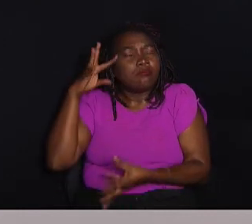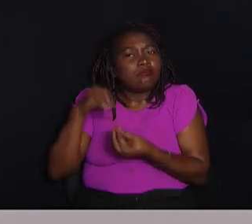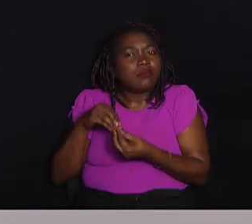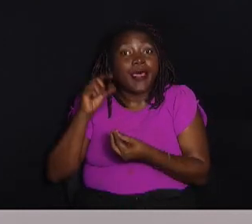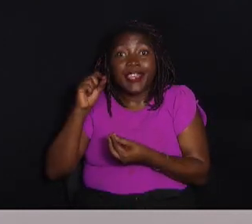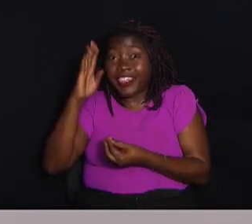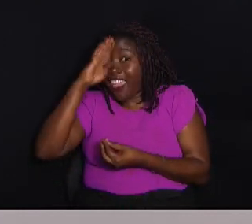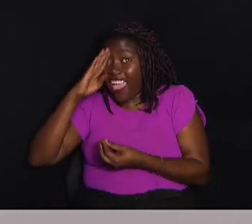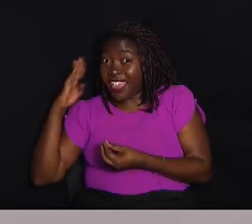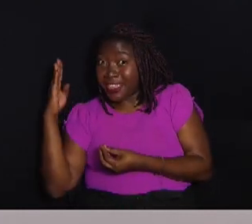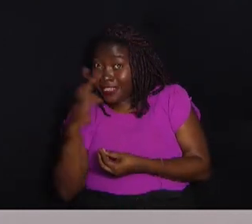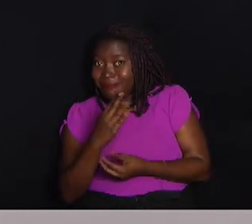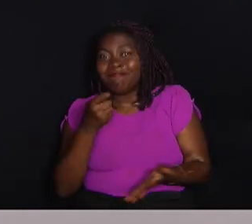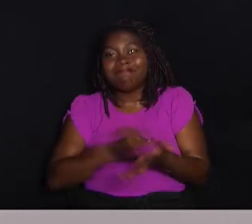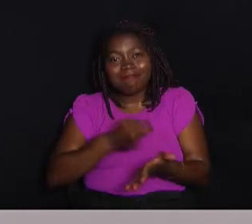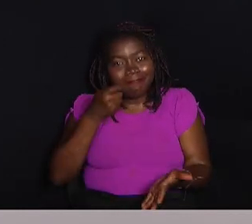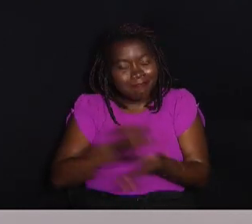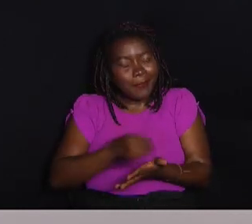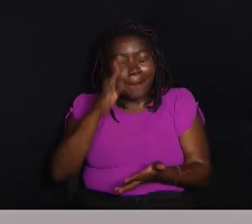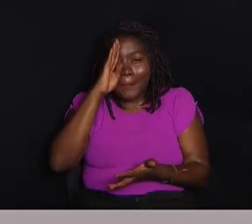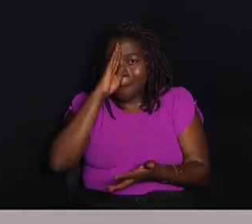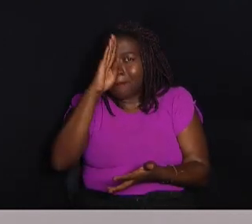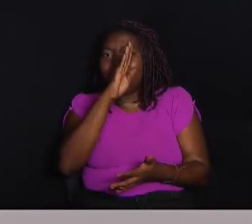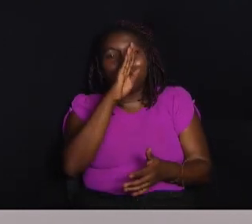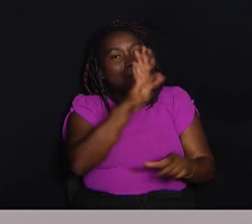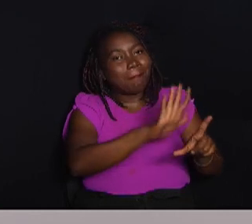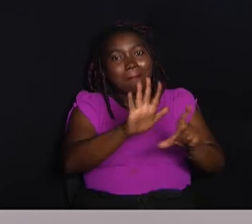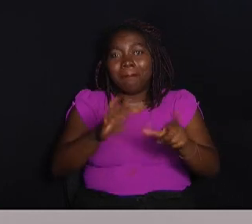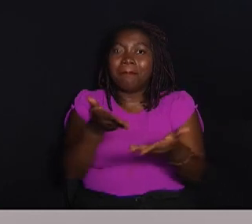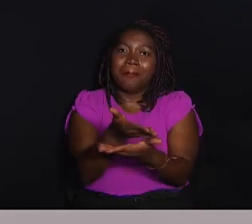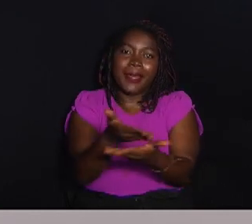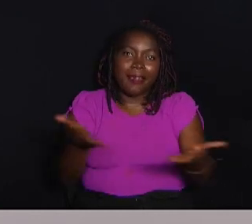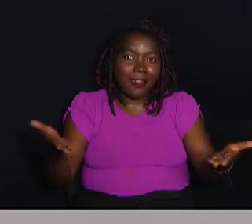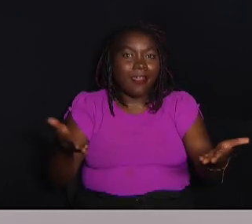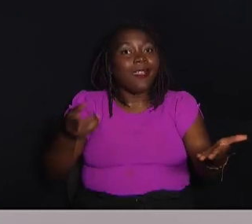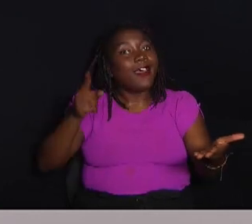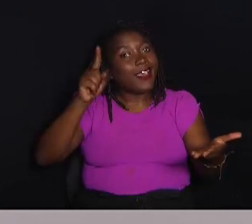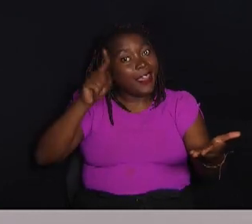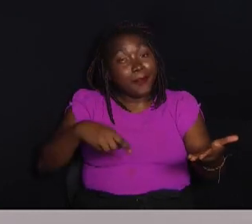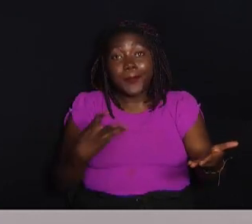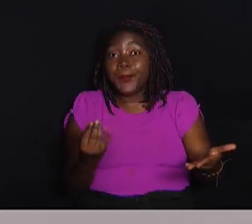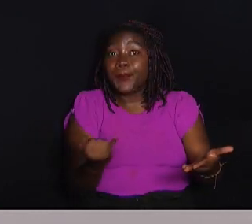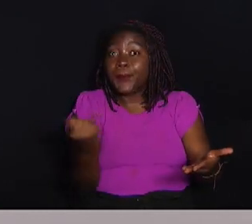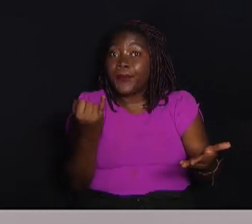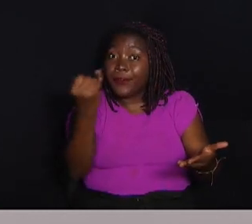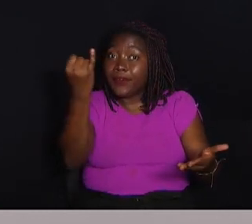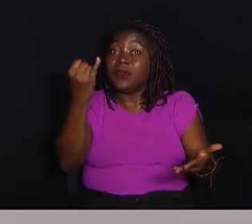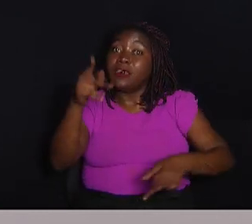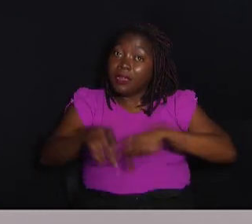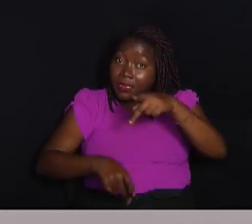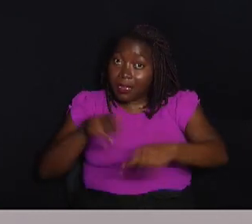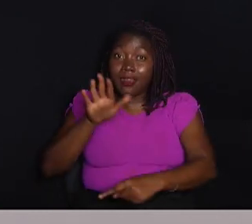destinação teria que ser uma destinação principalmente para essas áreas que são áreas muito importantes da população